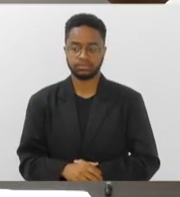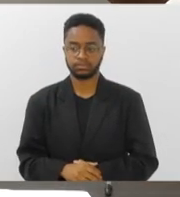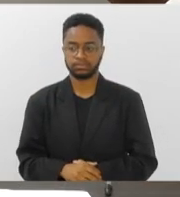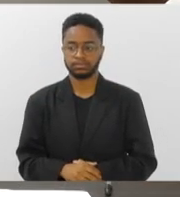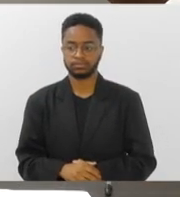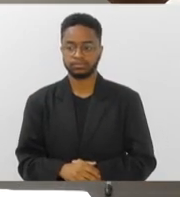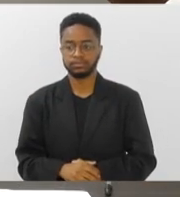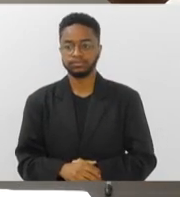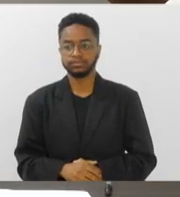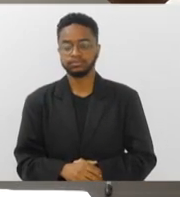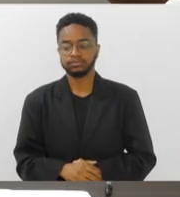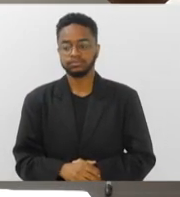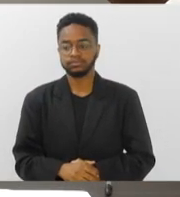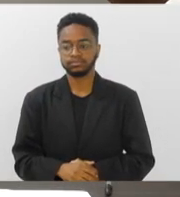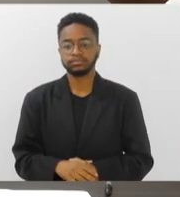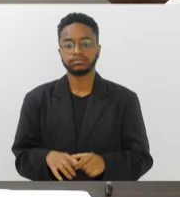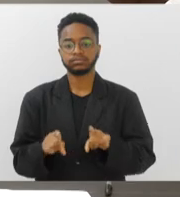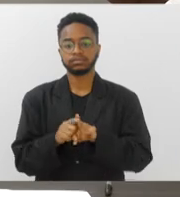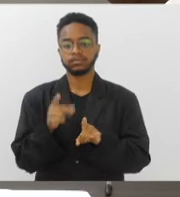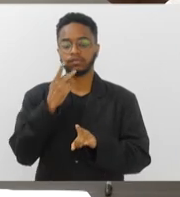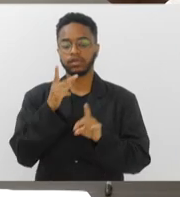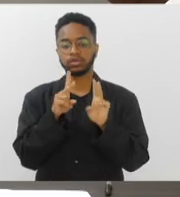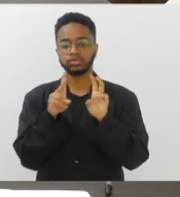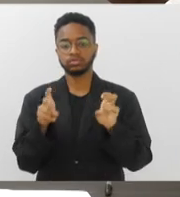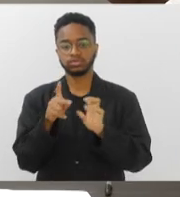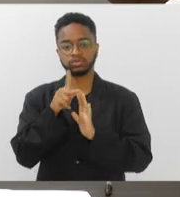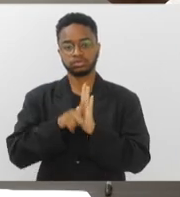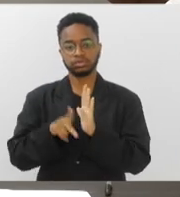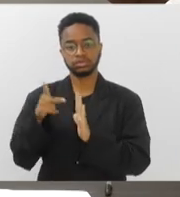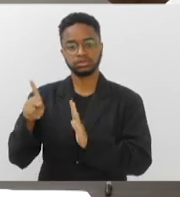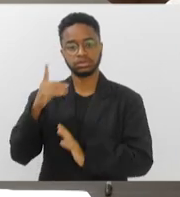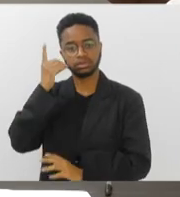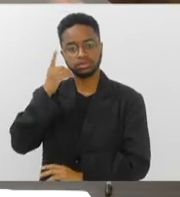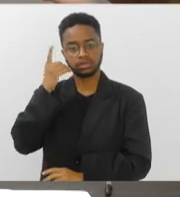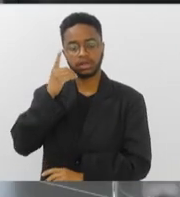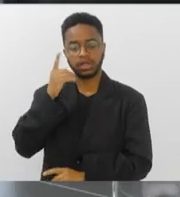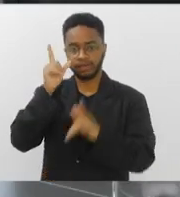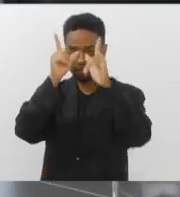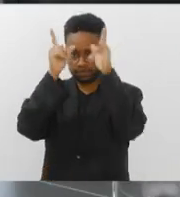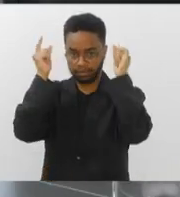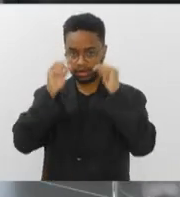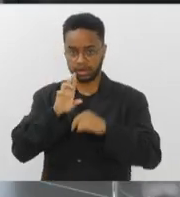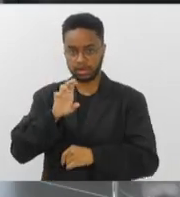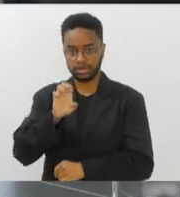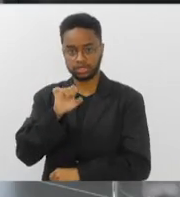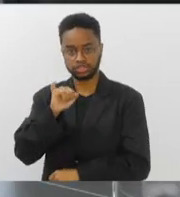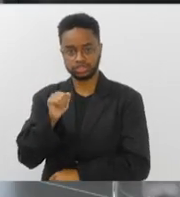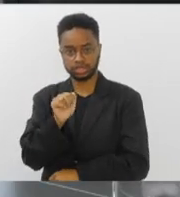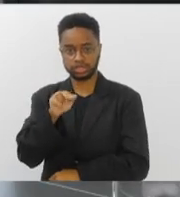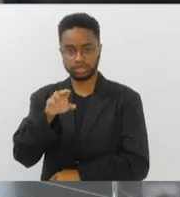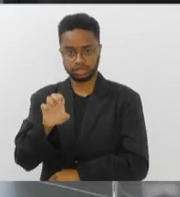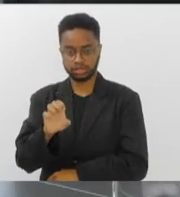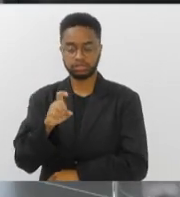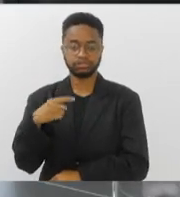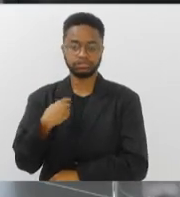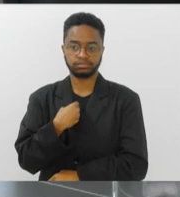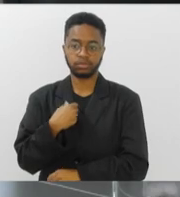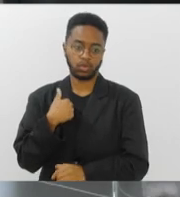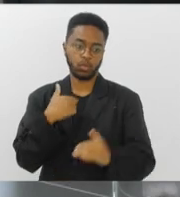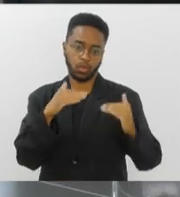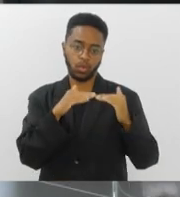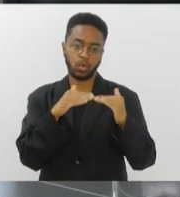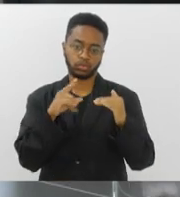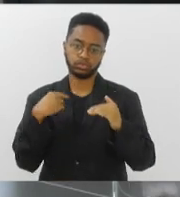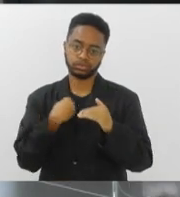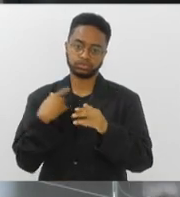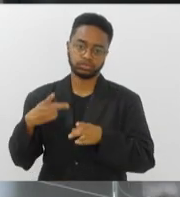Ele faz menção, na verdade, a um projeto da deputada enfermeira Regiane, mas concordo com Vossa Excelência. Vamos avançar. Porque... De qualquer forma, a gente avança